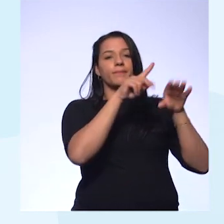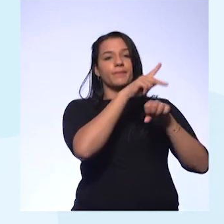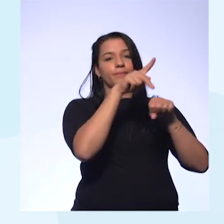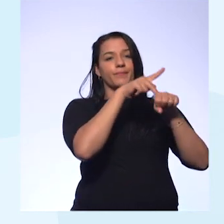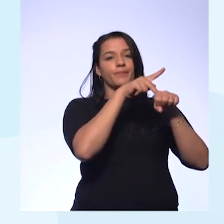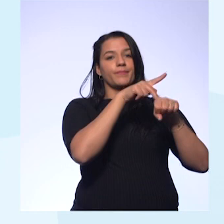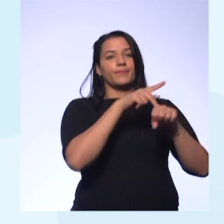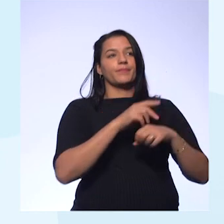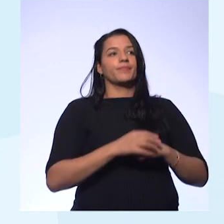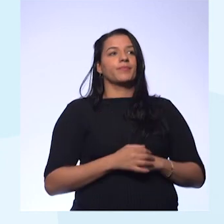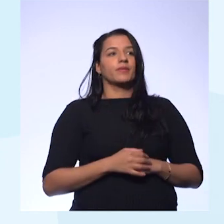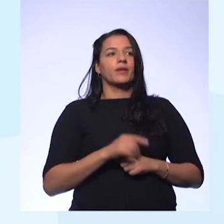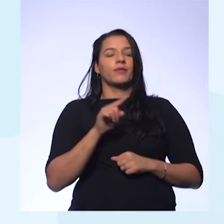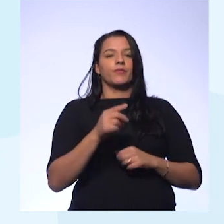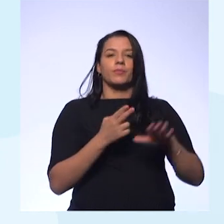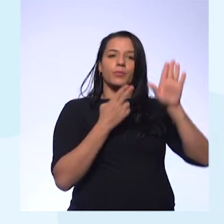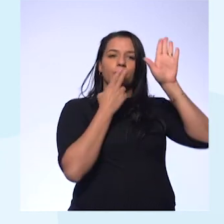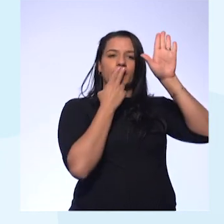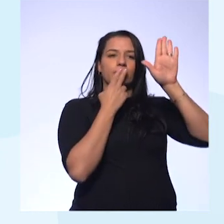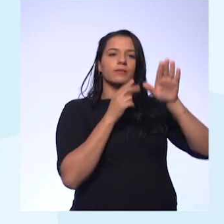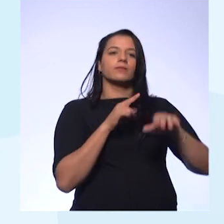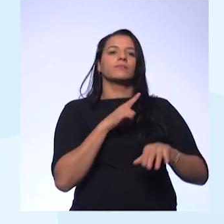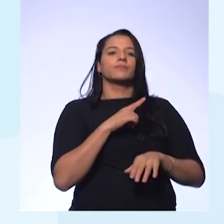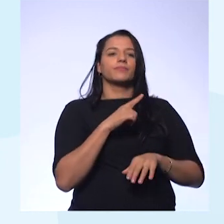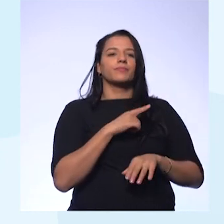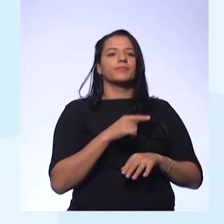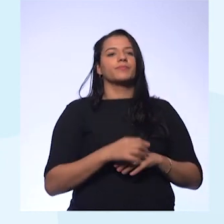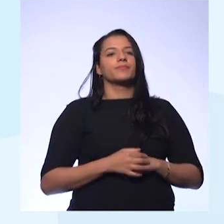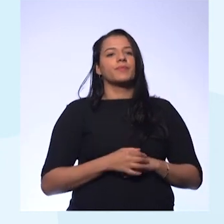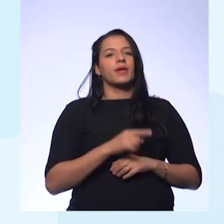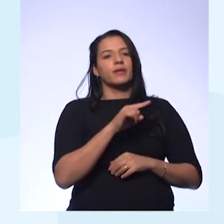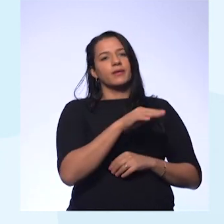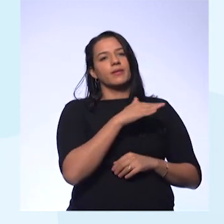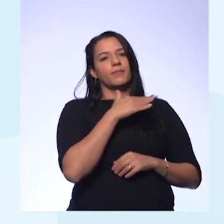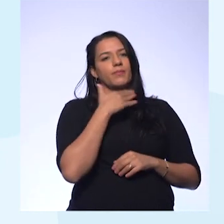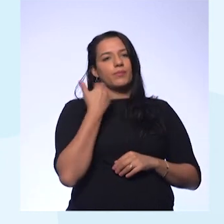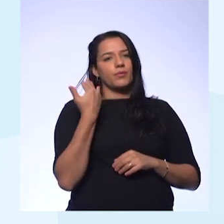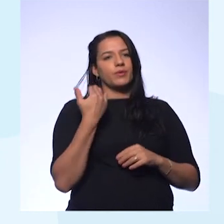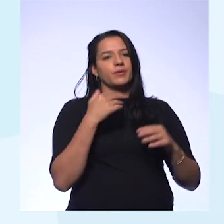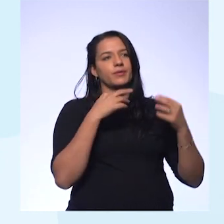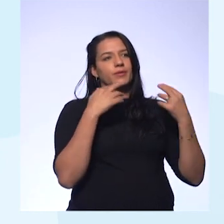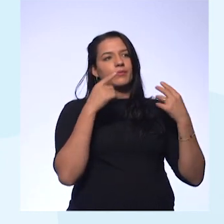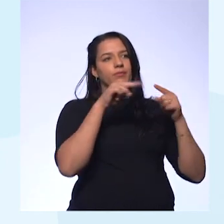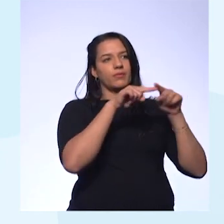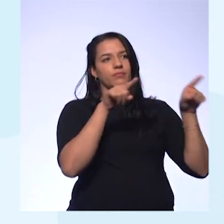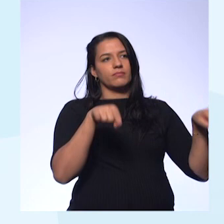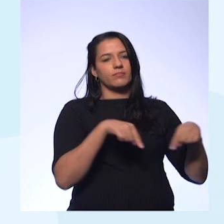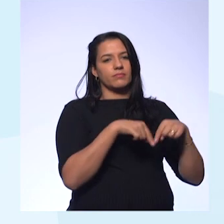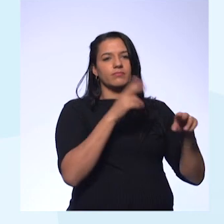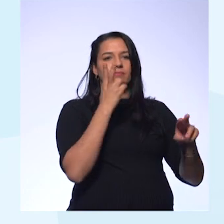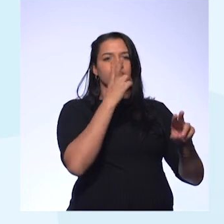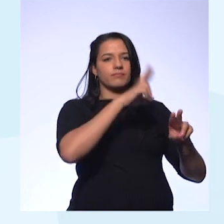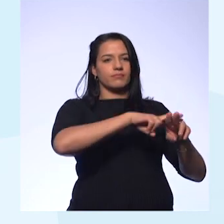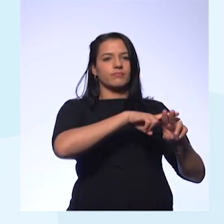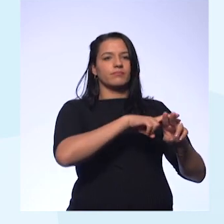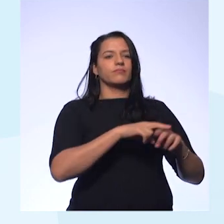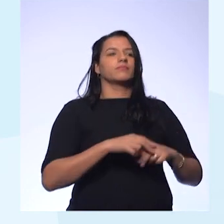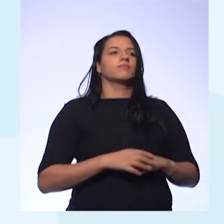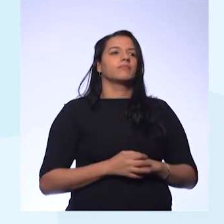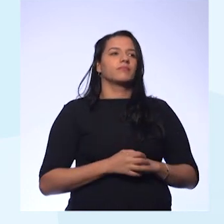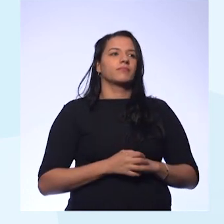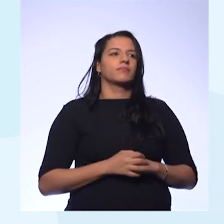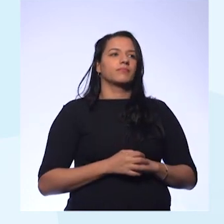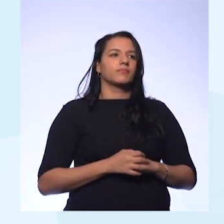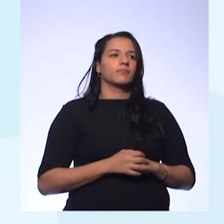para ele mesmo, para o Hitler, tá? E a Olga Benário acabou morrendo num campo de concentração na Alemanha nazista,